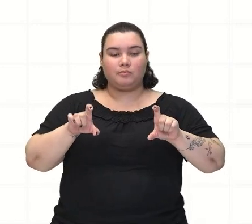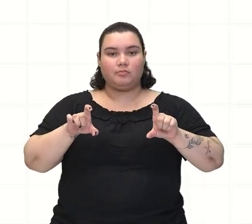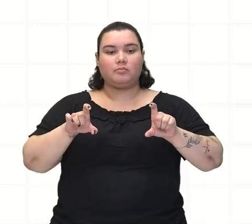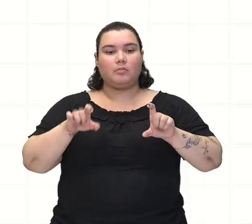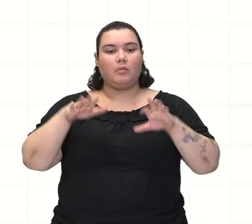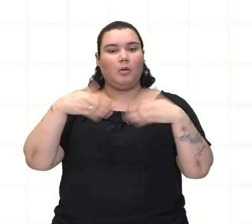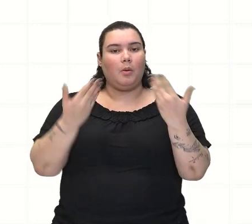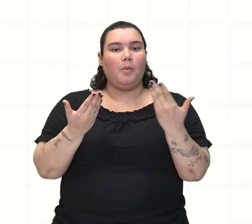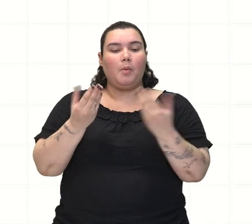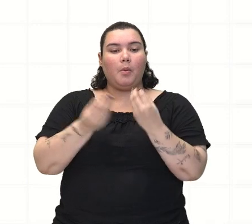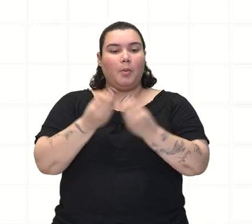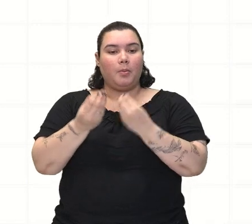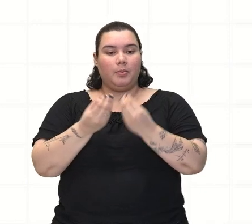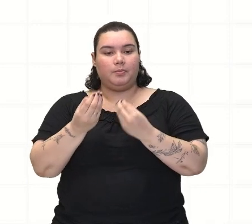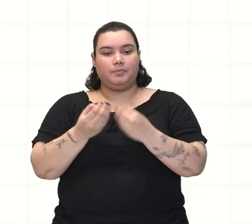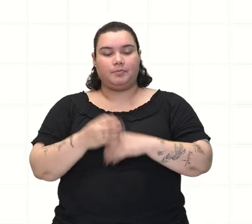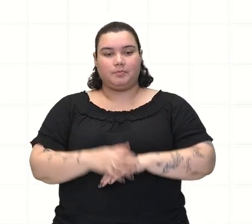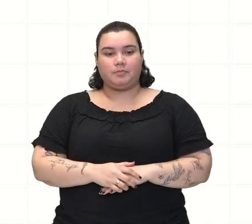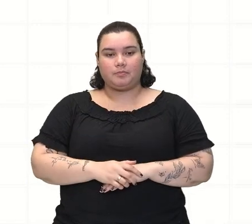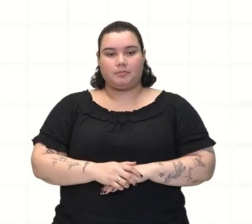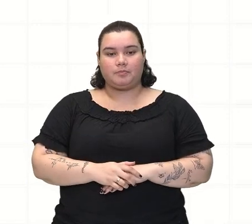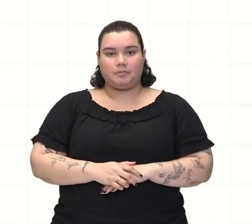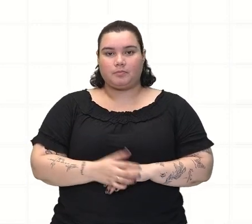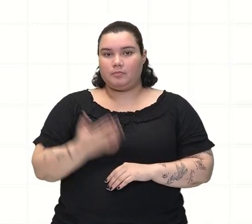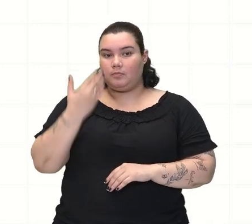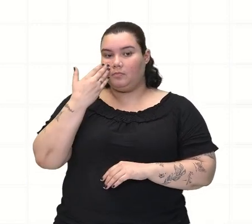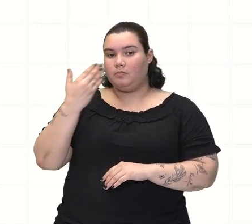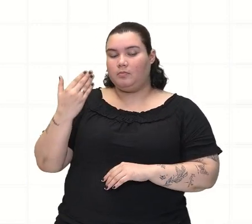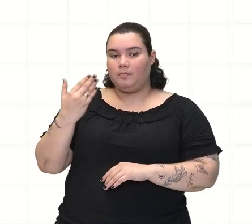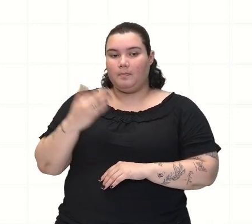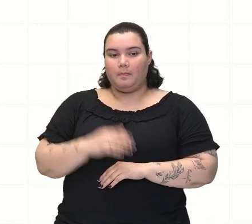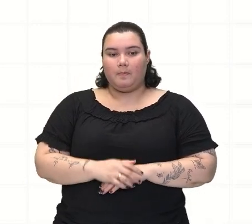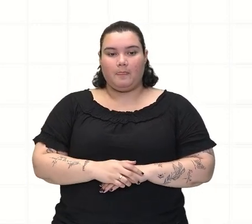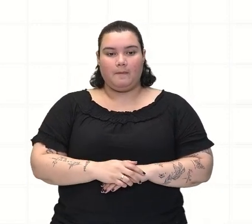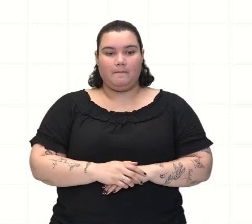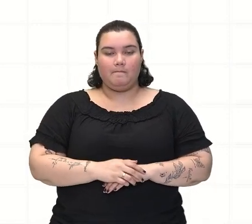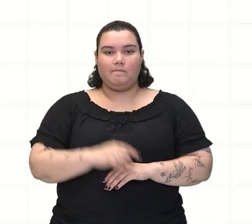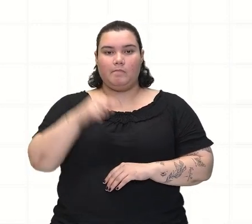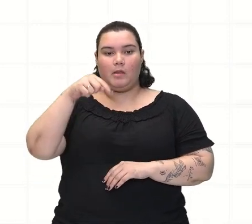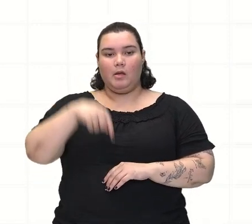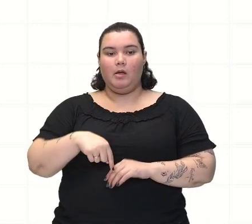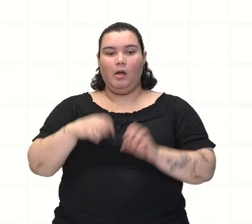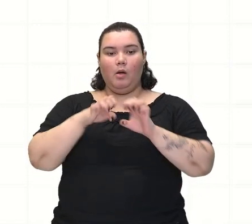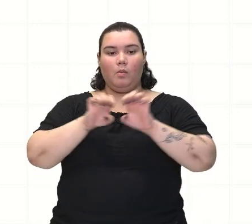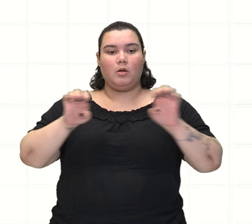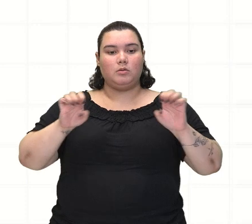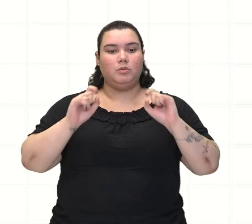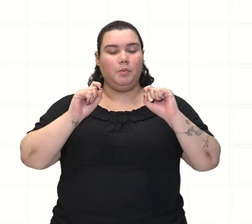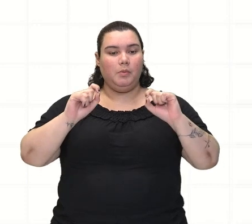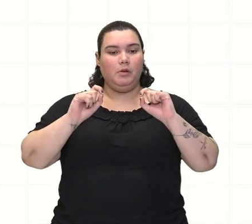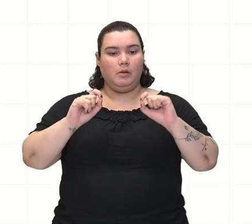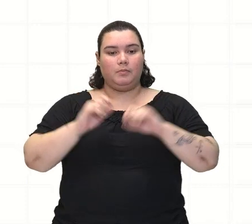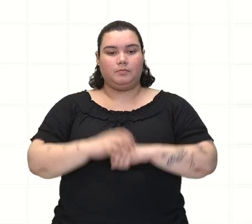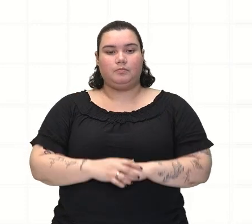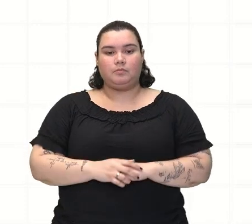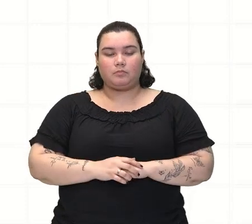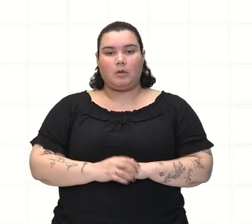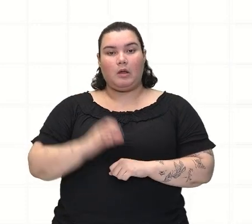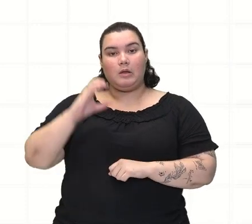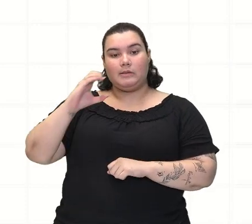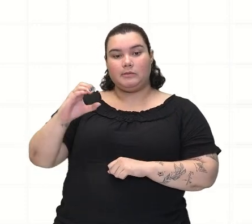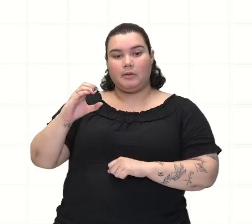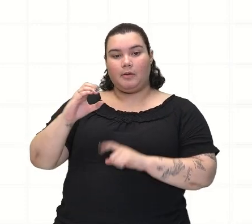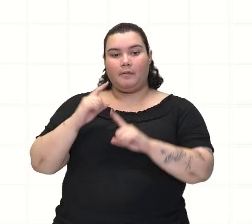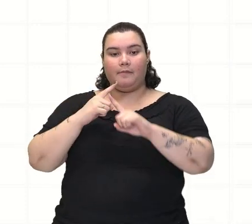total do retângulo, ela vai ser exatamente quem? Vai ser o lado C de comprimento vezes